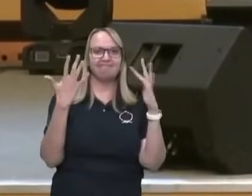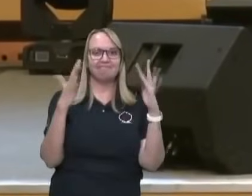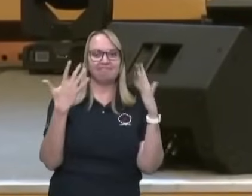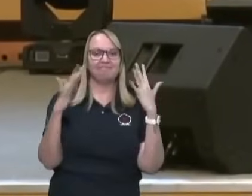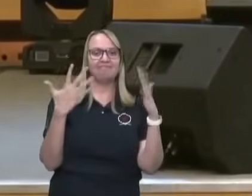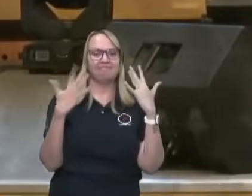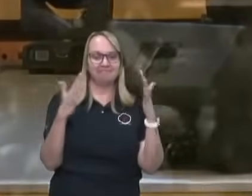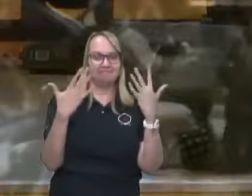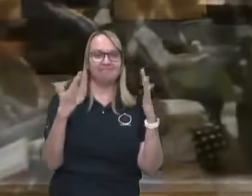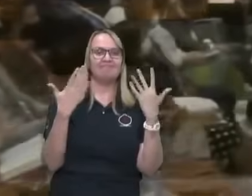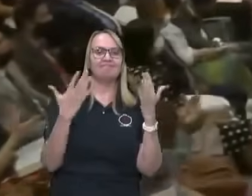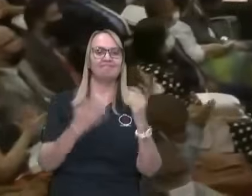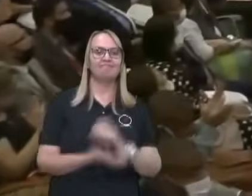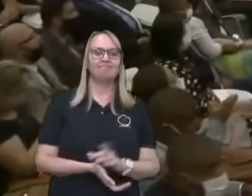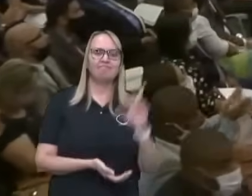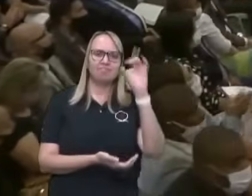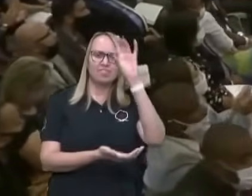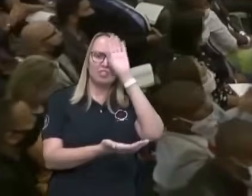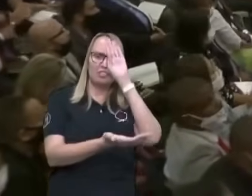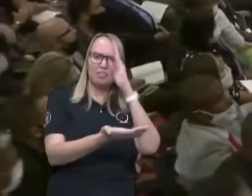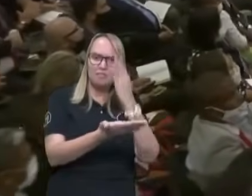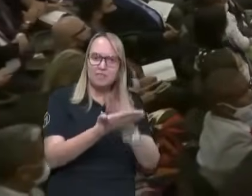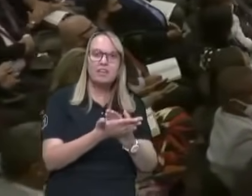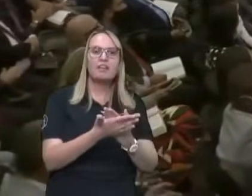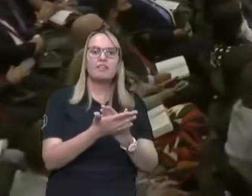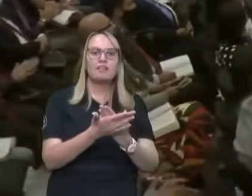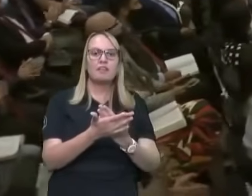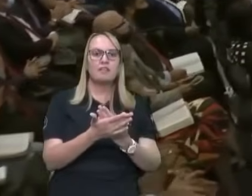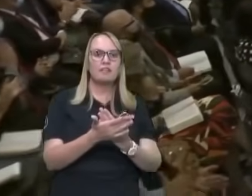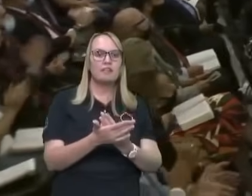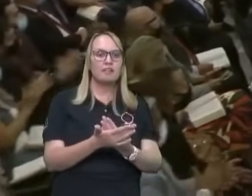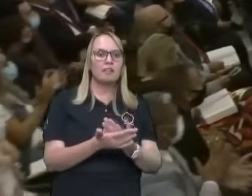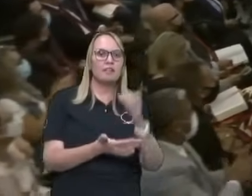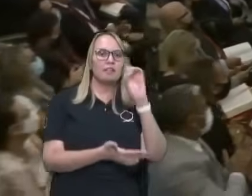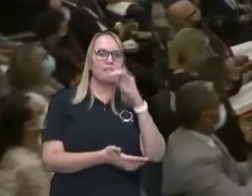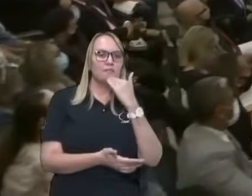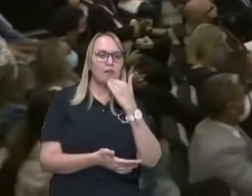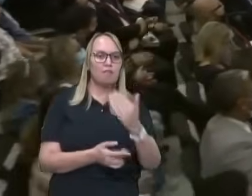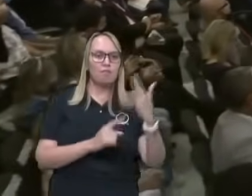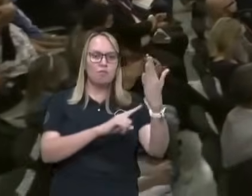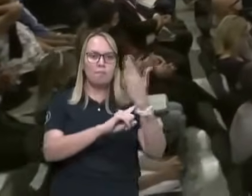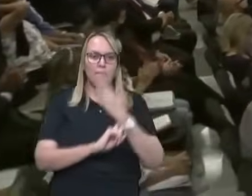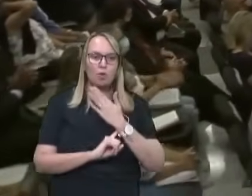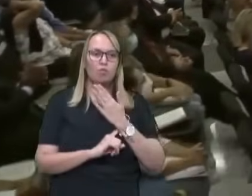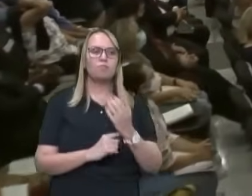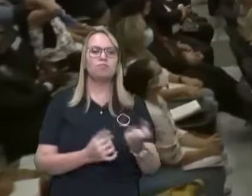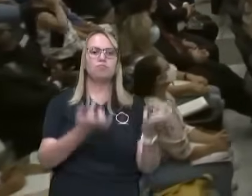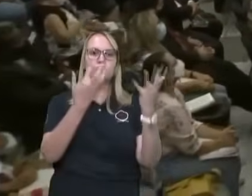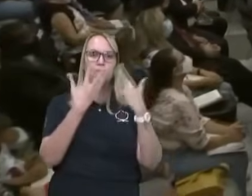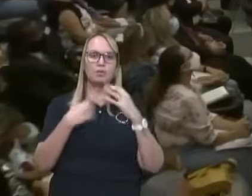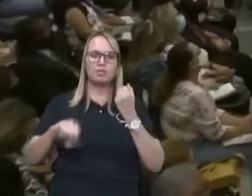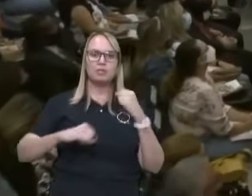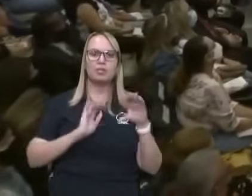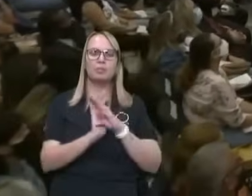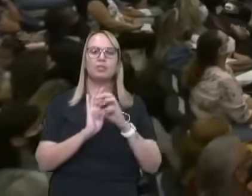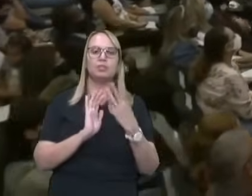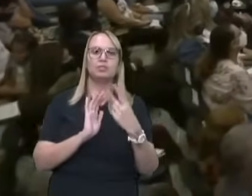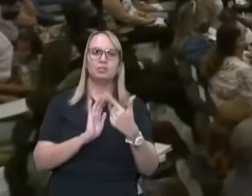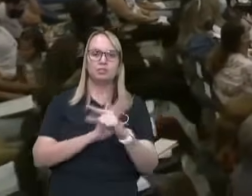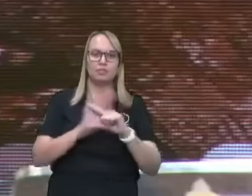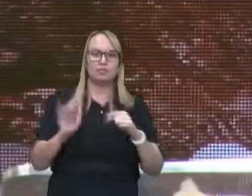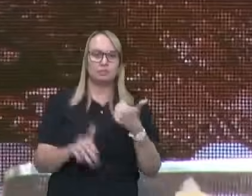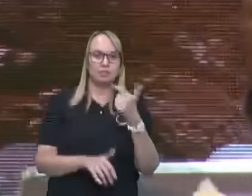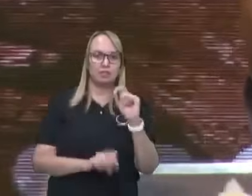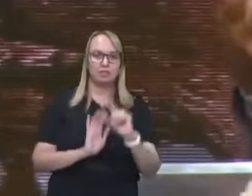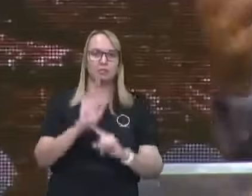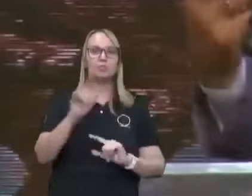A confiança em Deus, o favor dele nos cerca. O Salmo 32, versículo 10 diz que